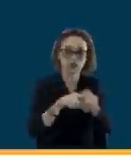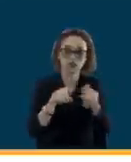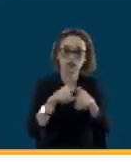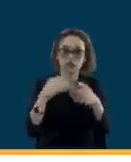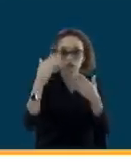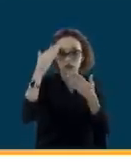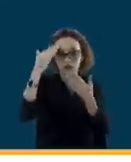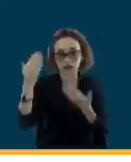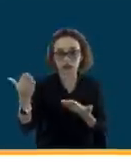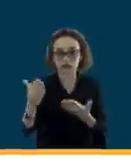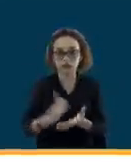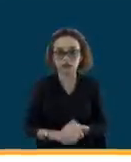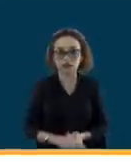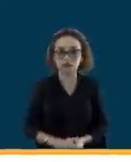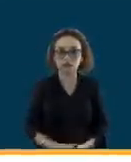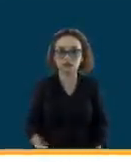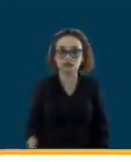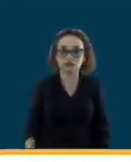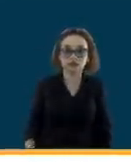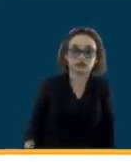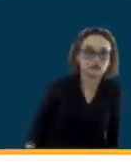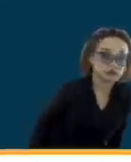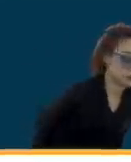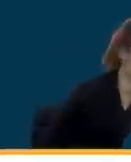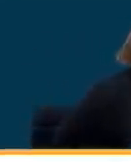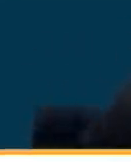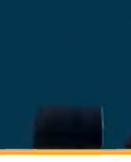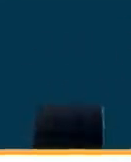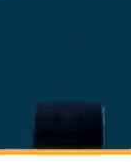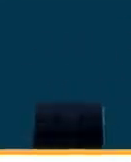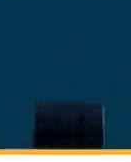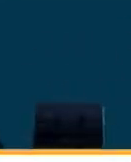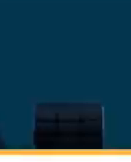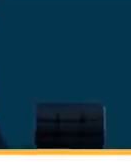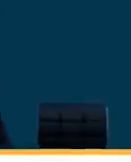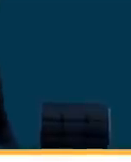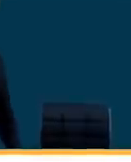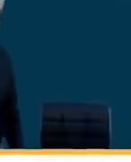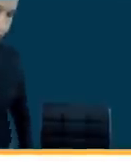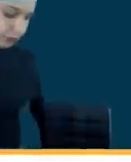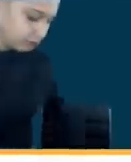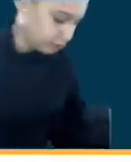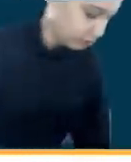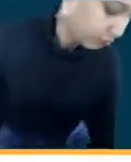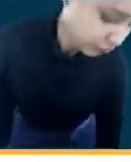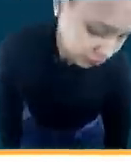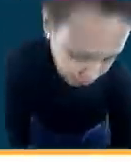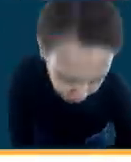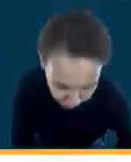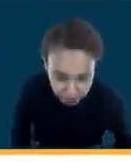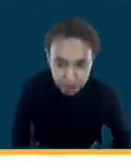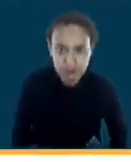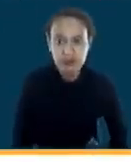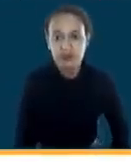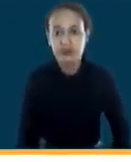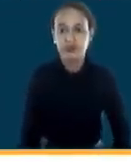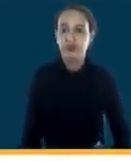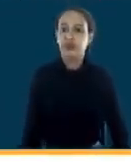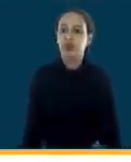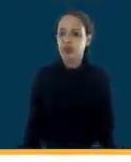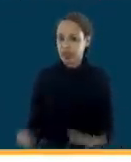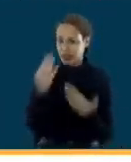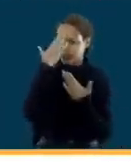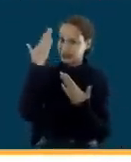Calma. Gratidão, Calma. Célio. Maravilhoso, uma fala sempre importante, uma fala